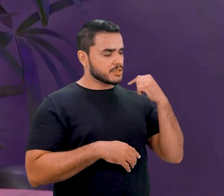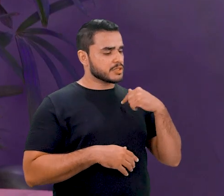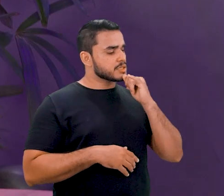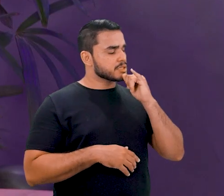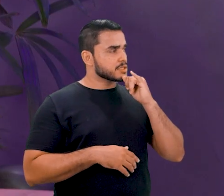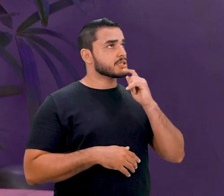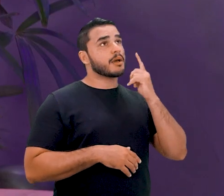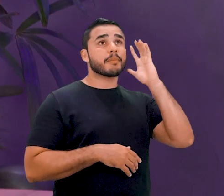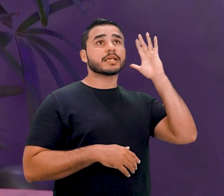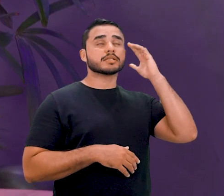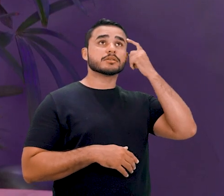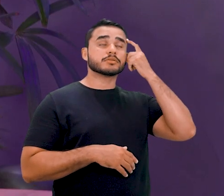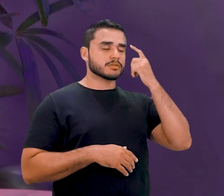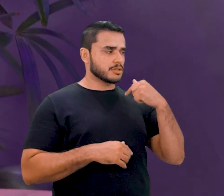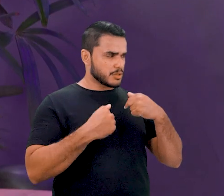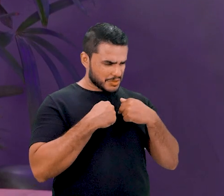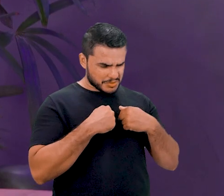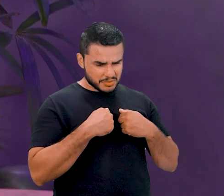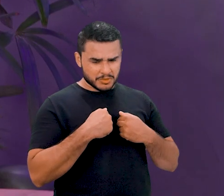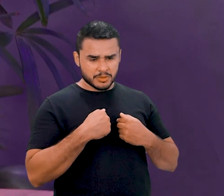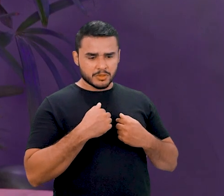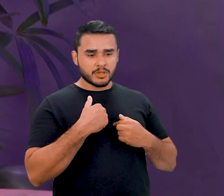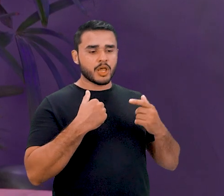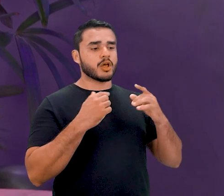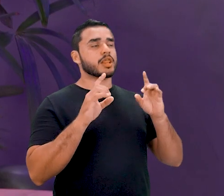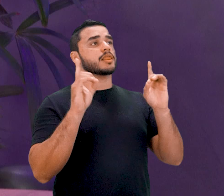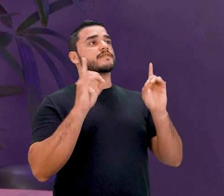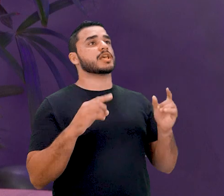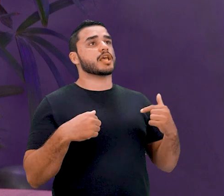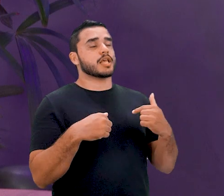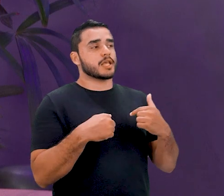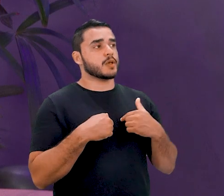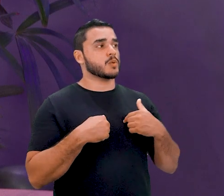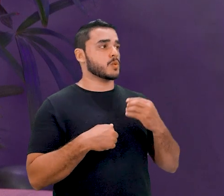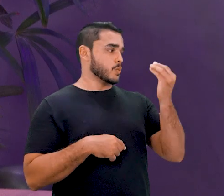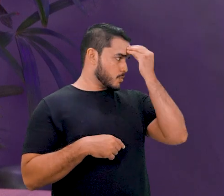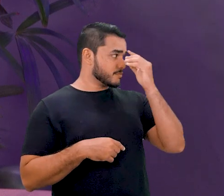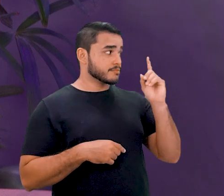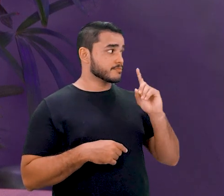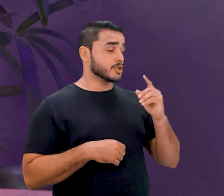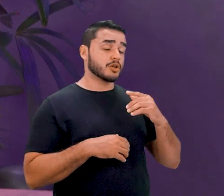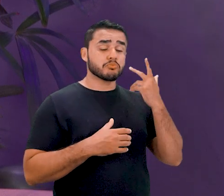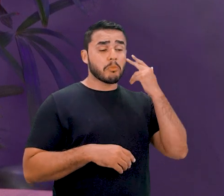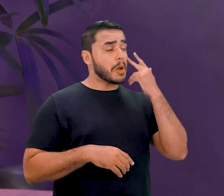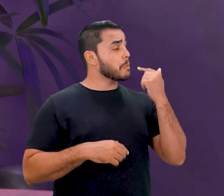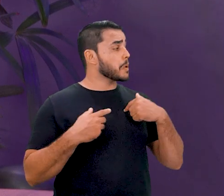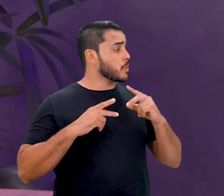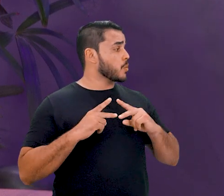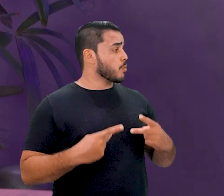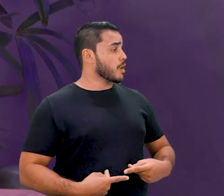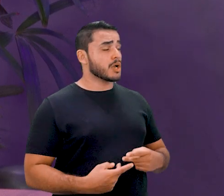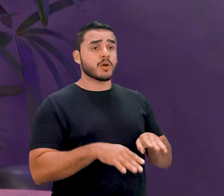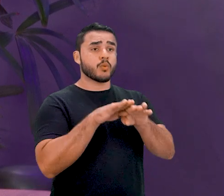uma pessoa com deficiência, eu me cobro como uma profissional, como qualquer outra. Mas a gente sabe que tudo pra gente é mais difícil. A gente